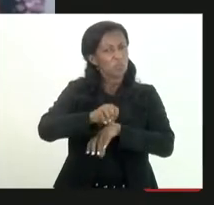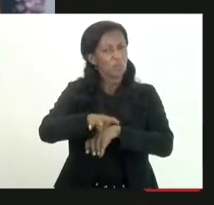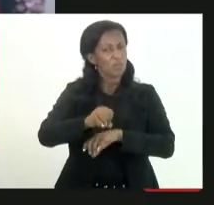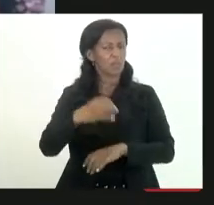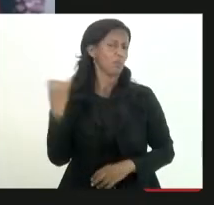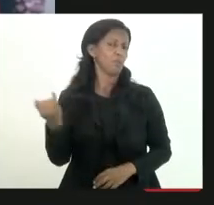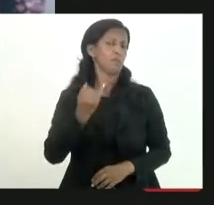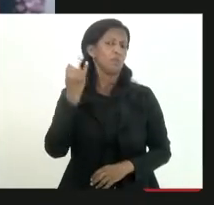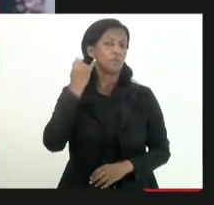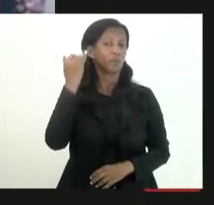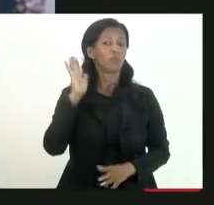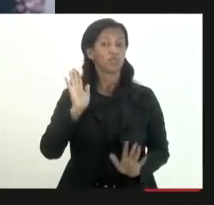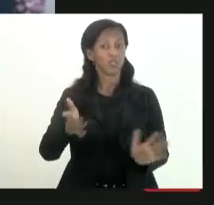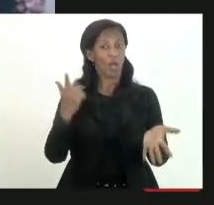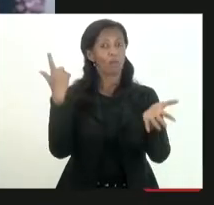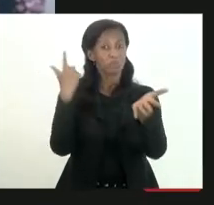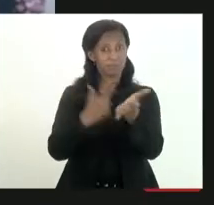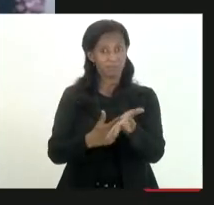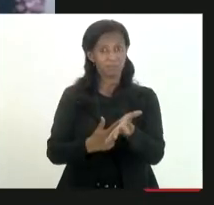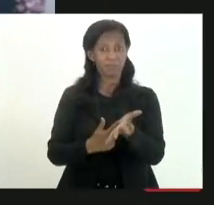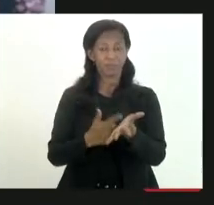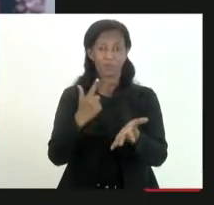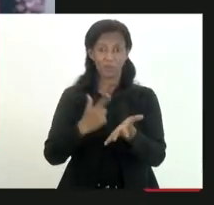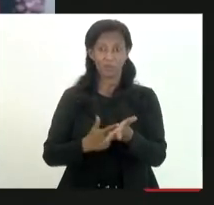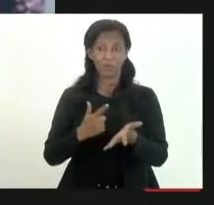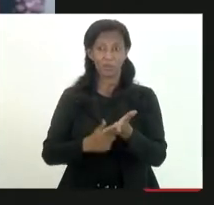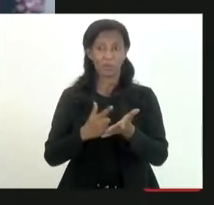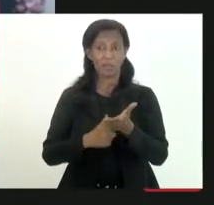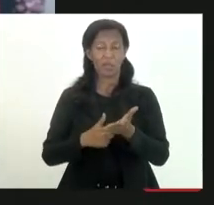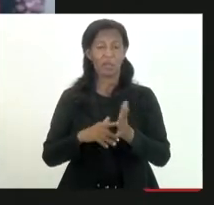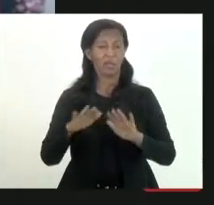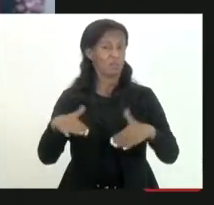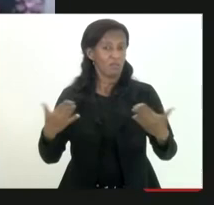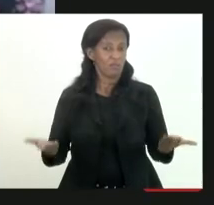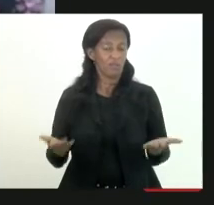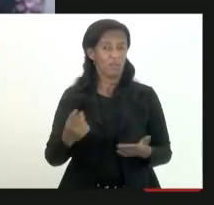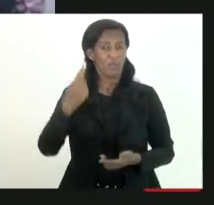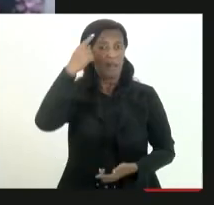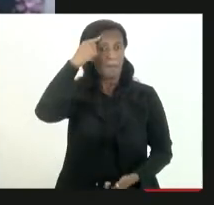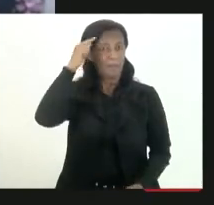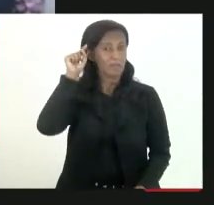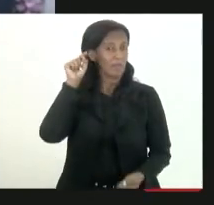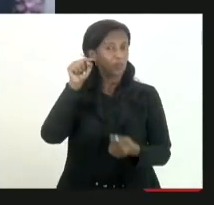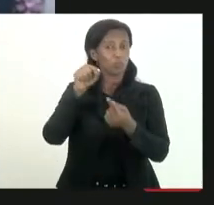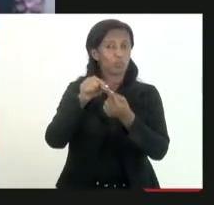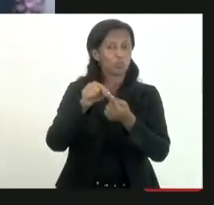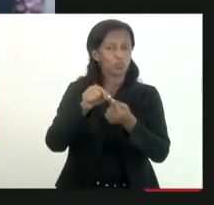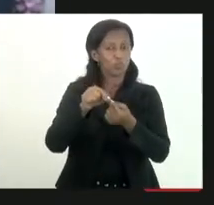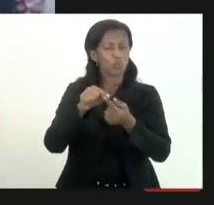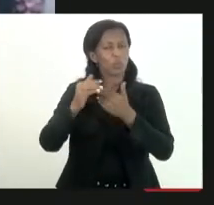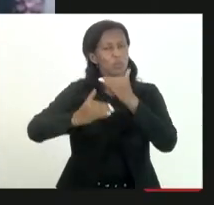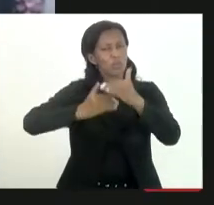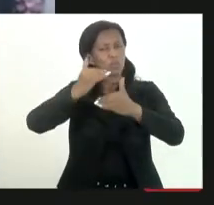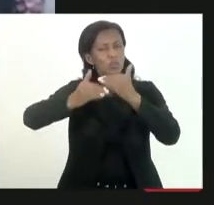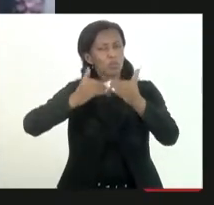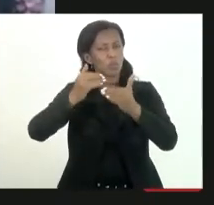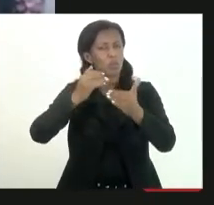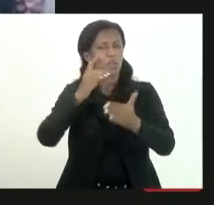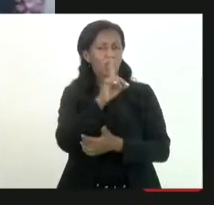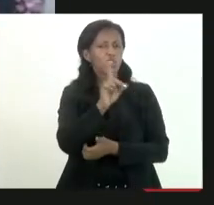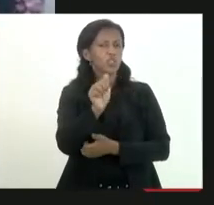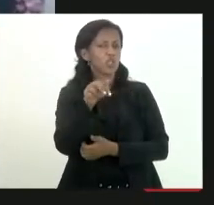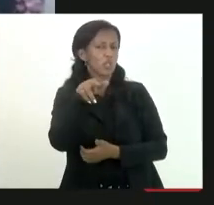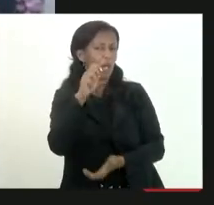sentido e já me comprometo de antemão a pensar junto com vocês nesses processos de reparação que a